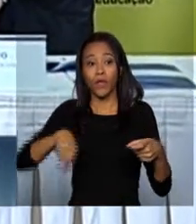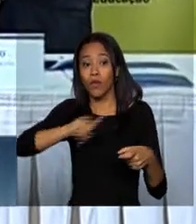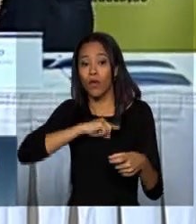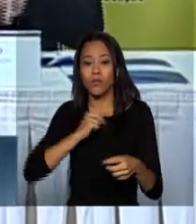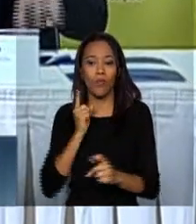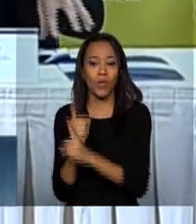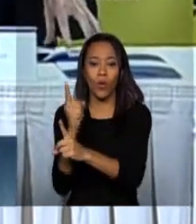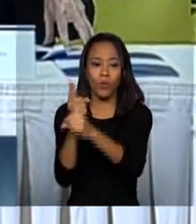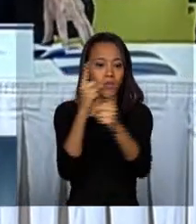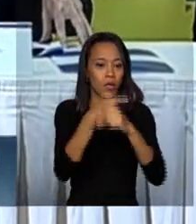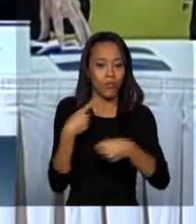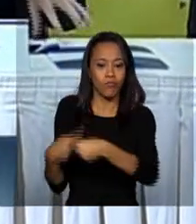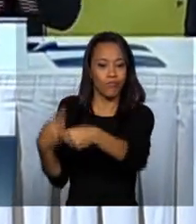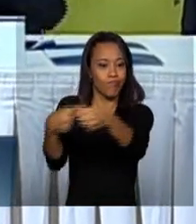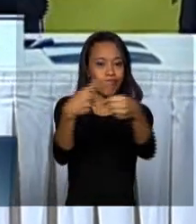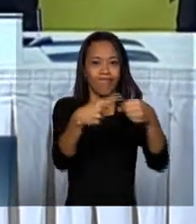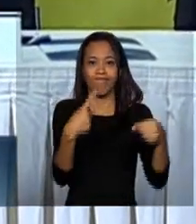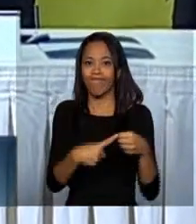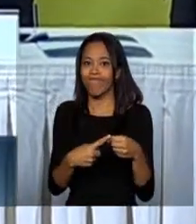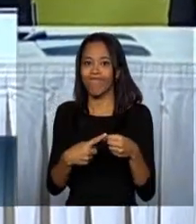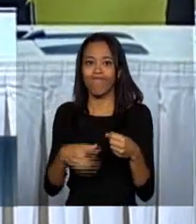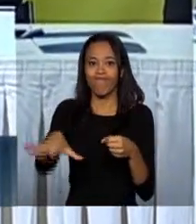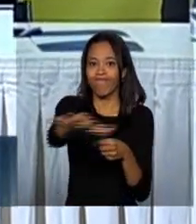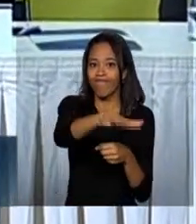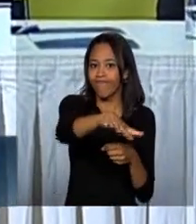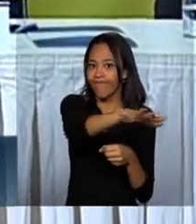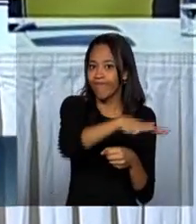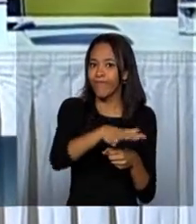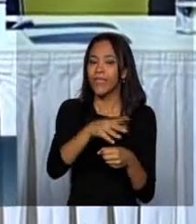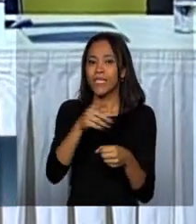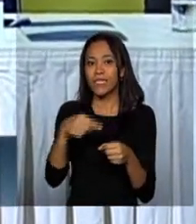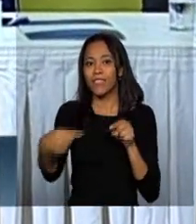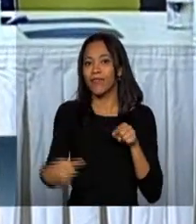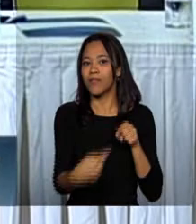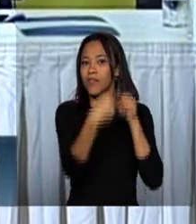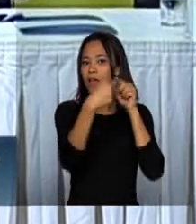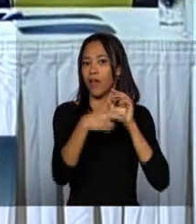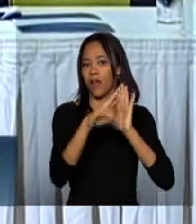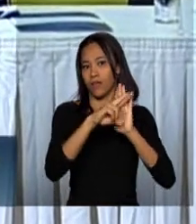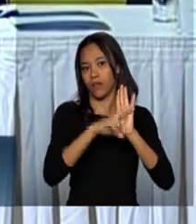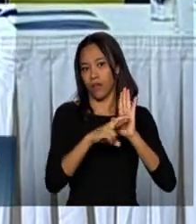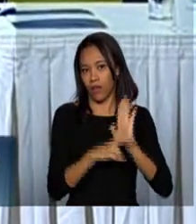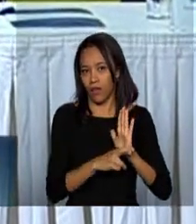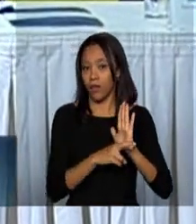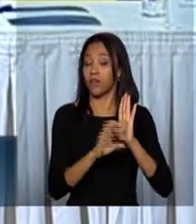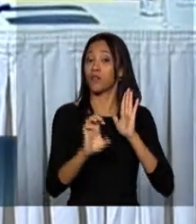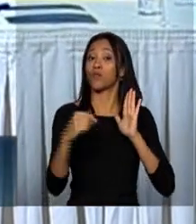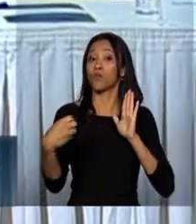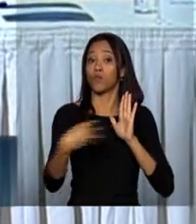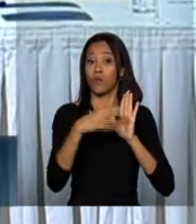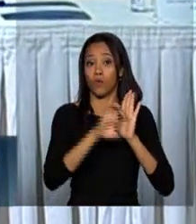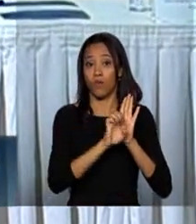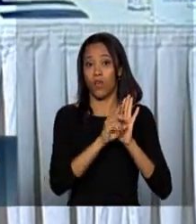municípios e regiões de saúde que atendam os requisitos necessários para a abertura de novas vagas.